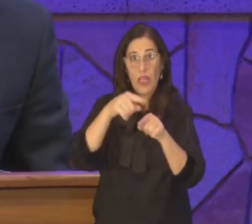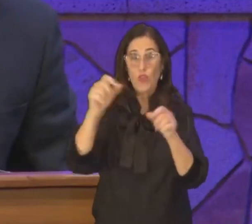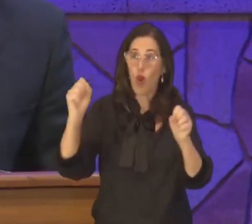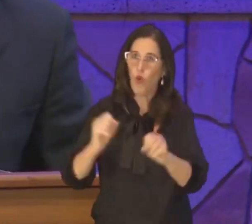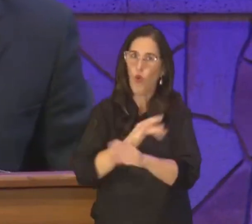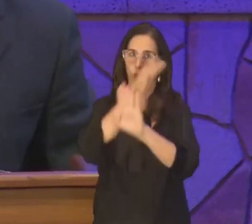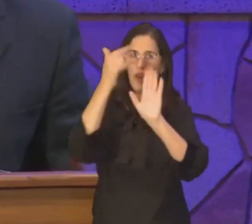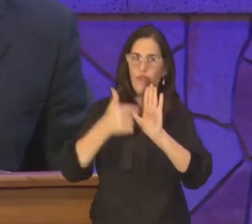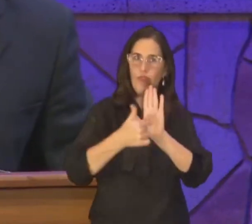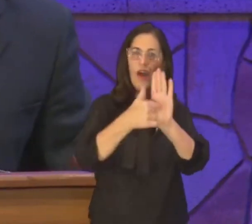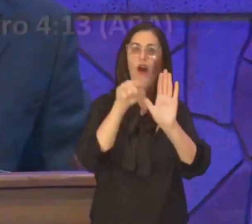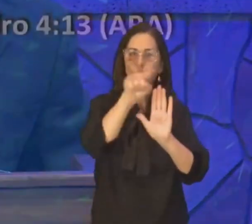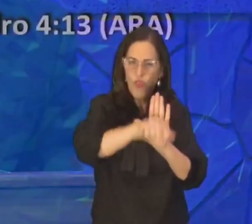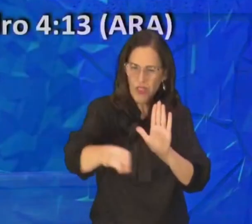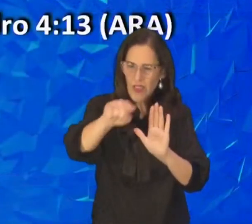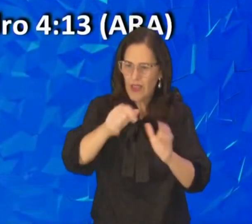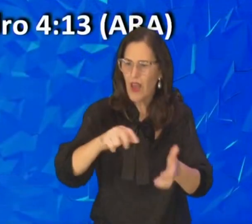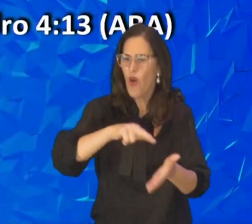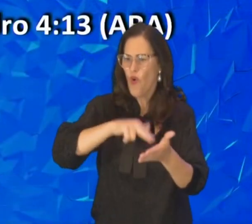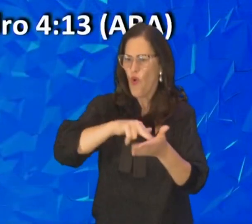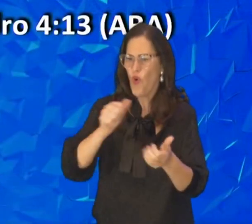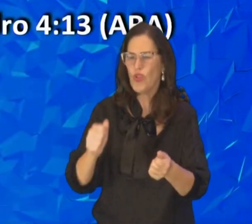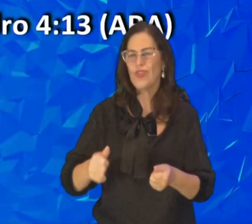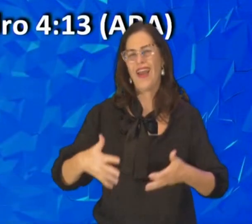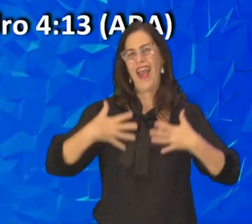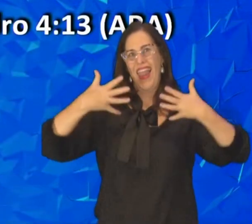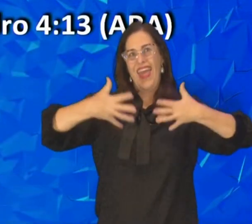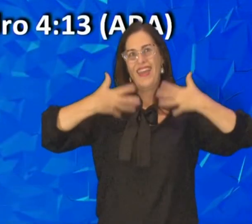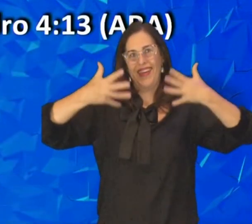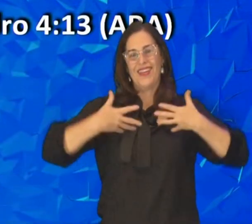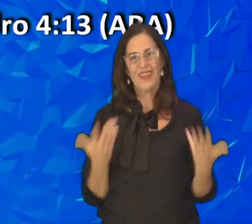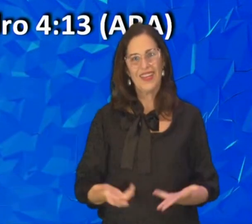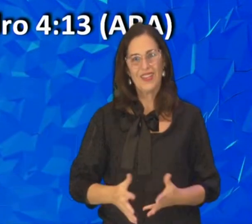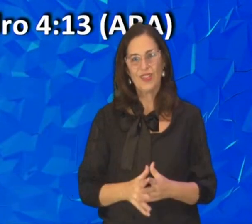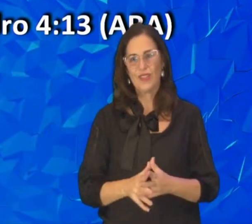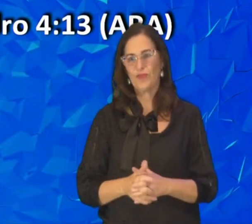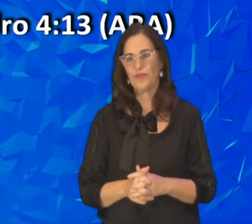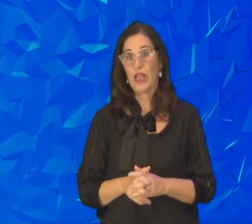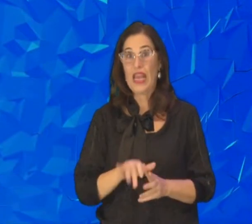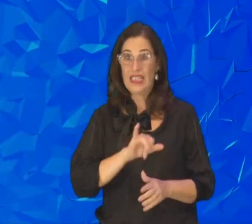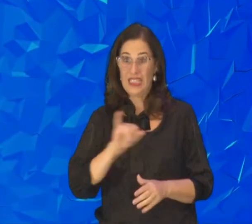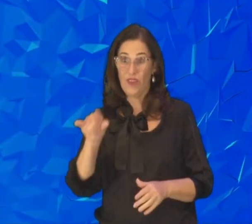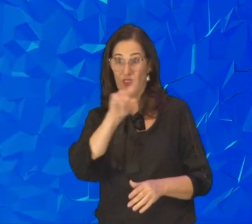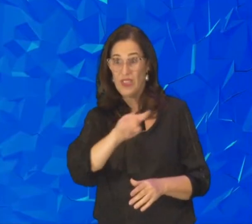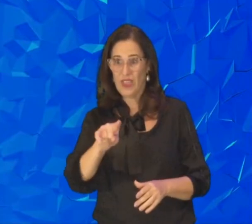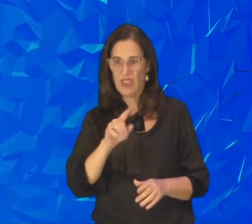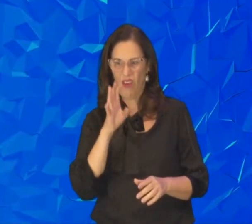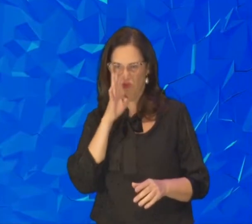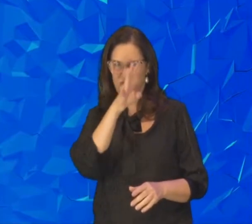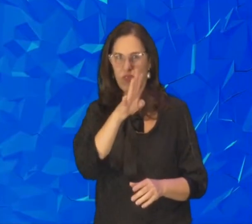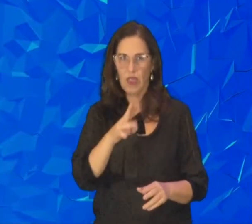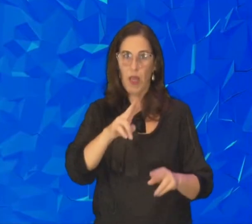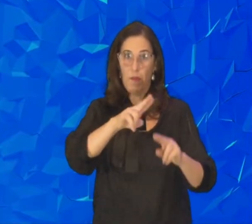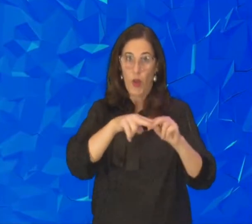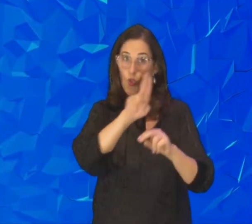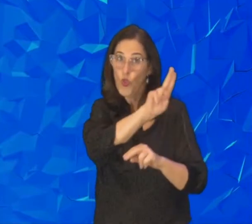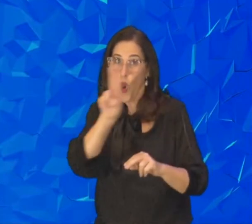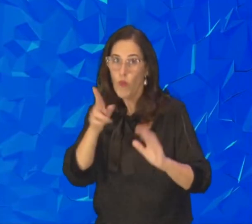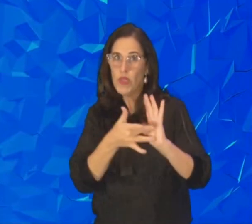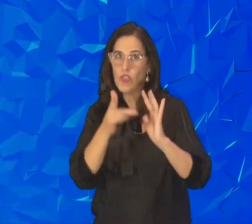for revelada, vocês exultem com grande alegria. Se vocês são insultados por causa do nome de